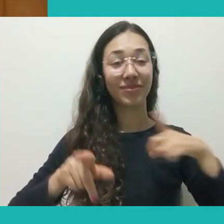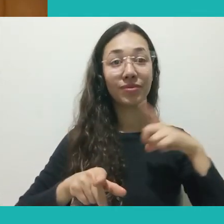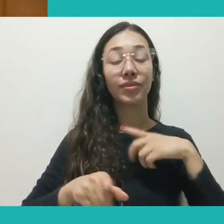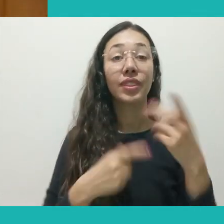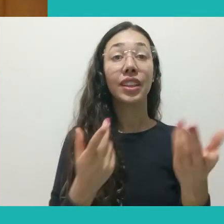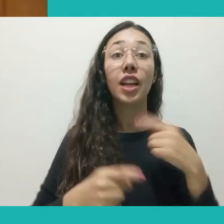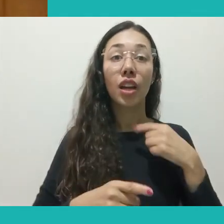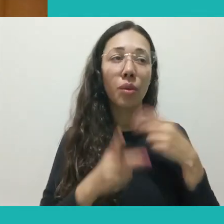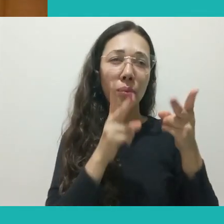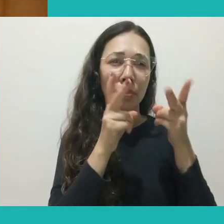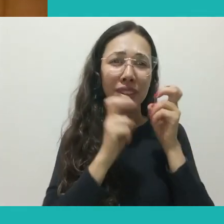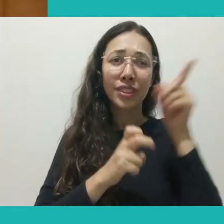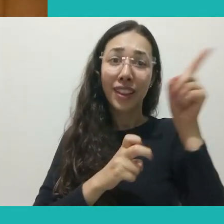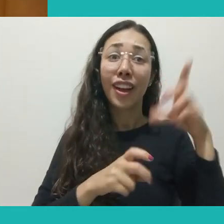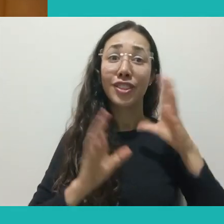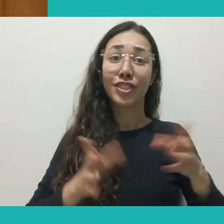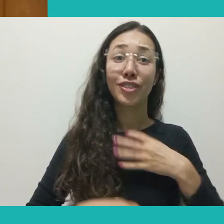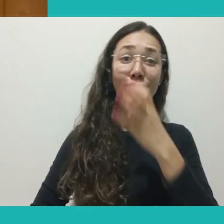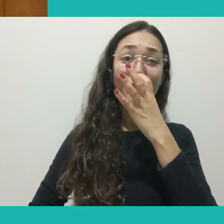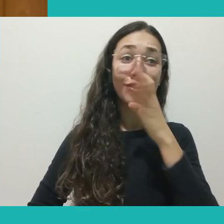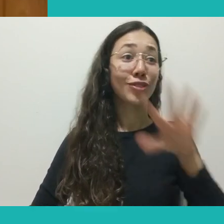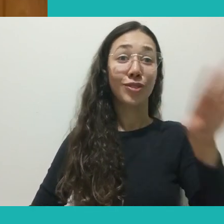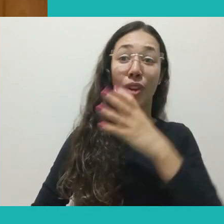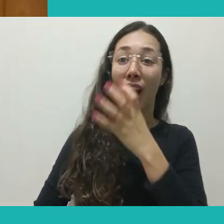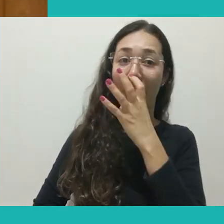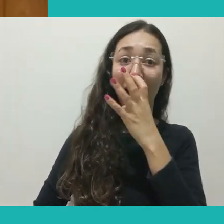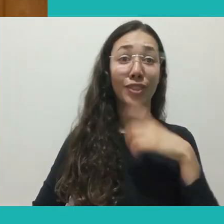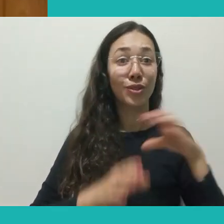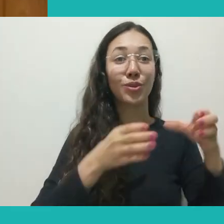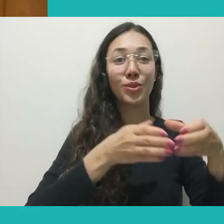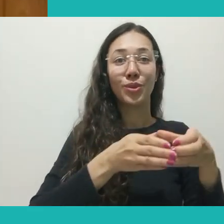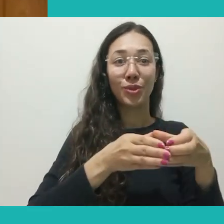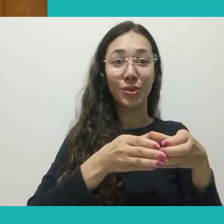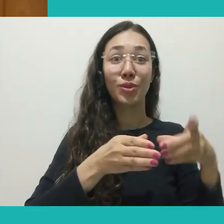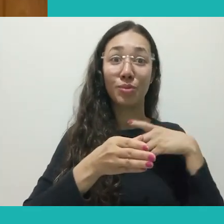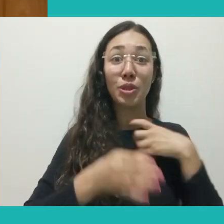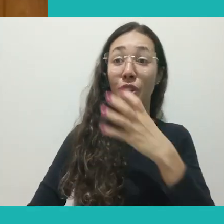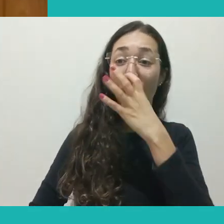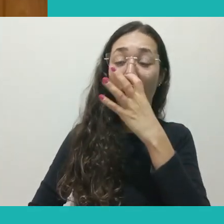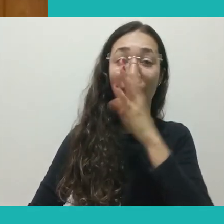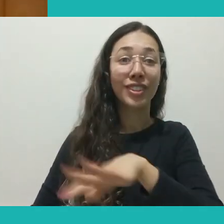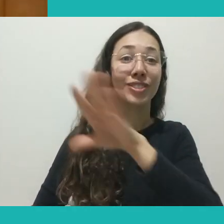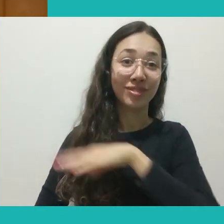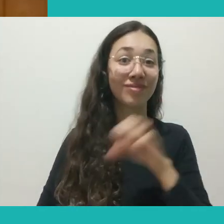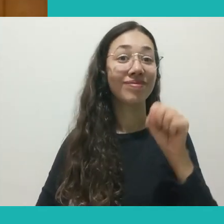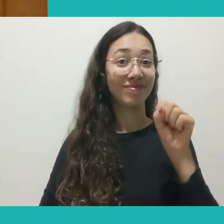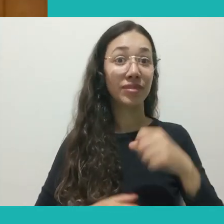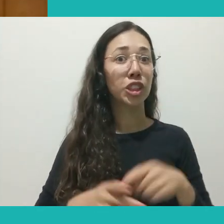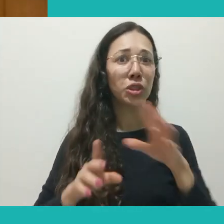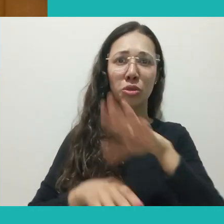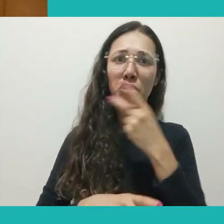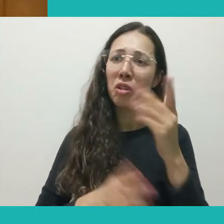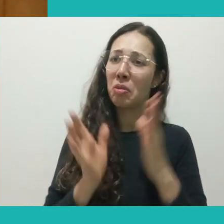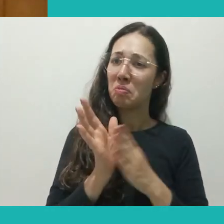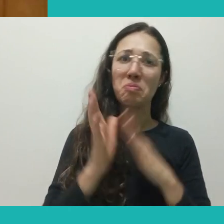lá estavam assistindo o nosso evento. Havia um grupo assistindo, sim, e elogiando,